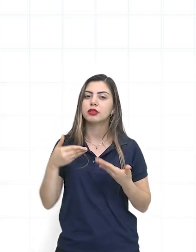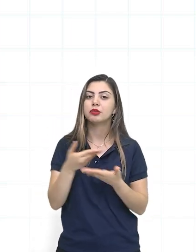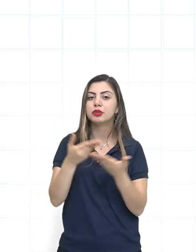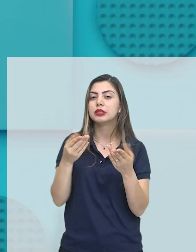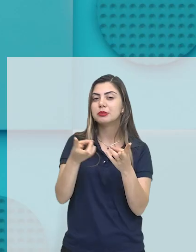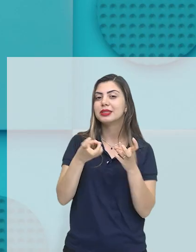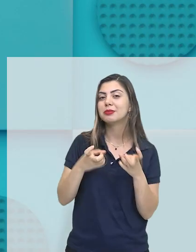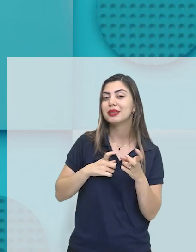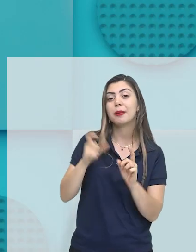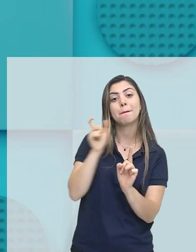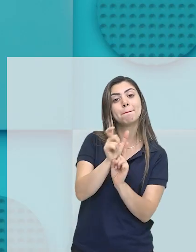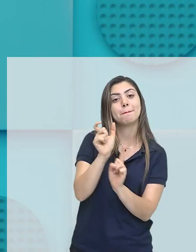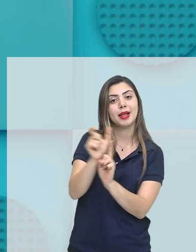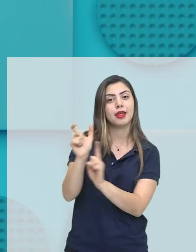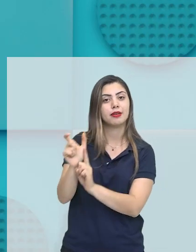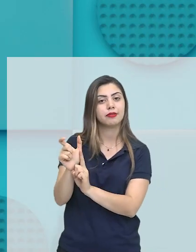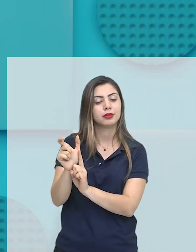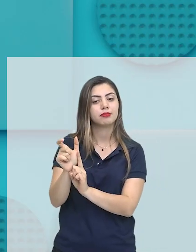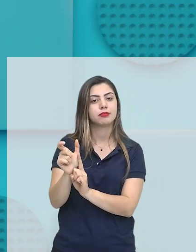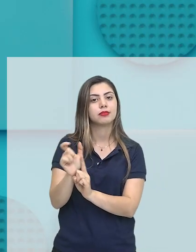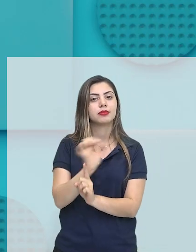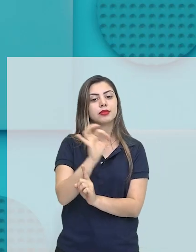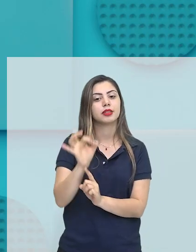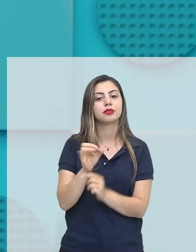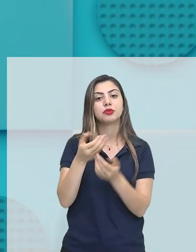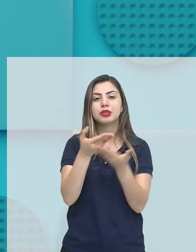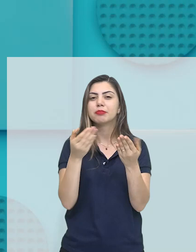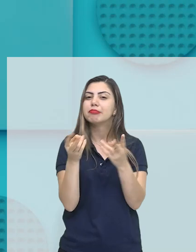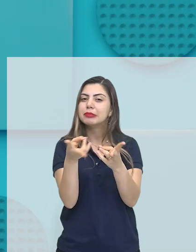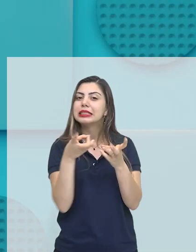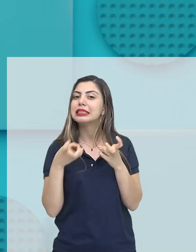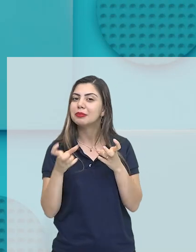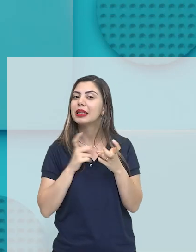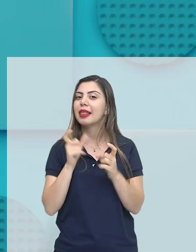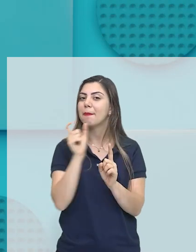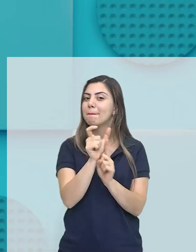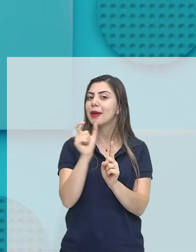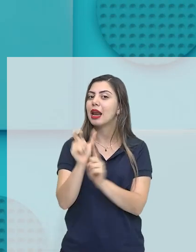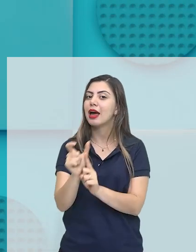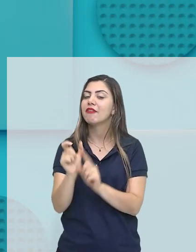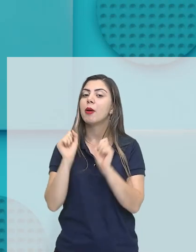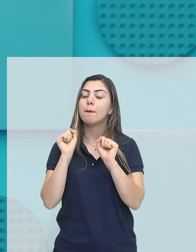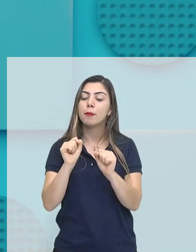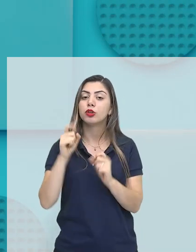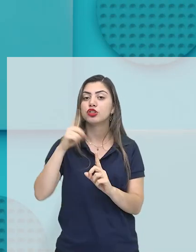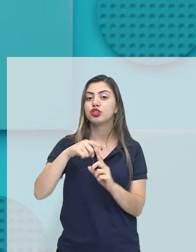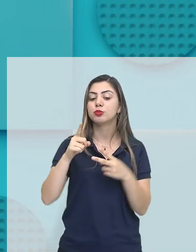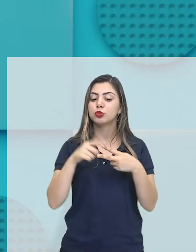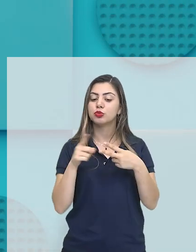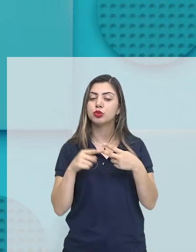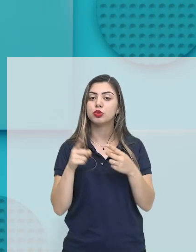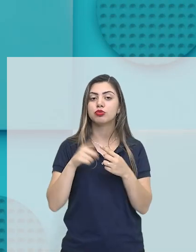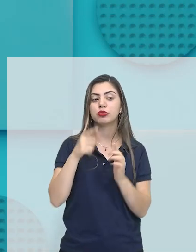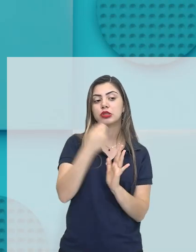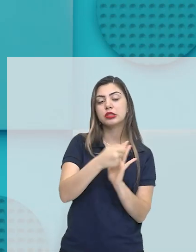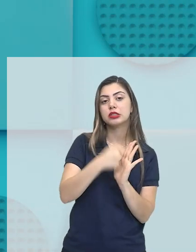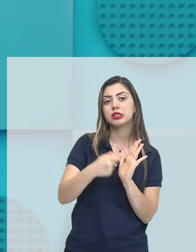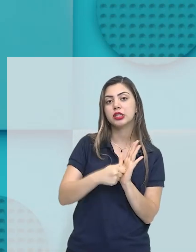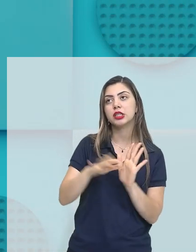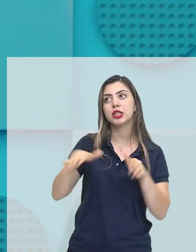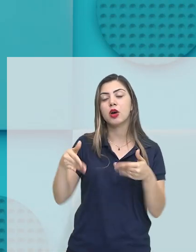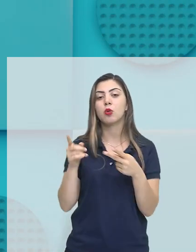ver o quê? Palavras. Você vai notar palavras, seja ela de forma escrita ou pode ser também